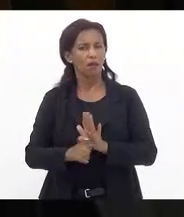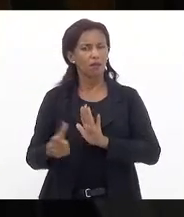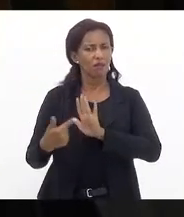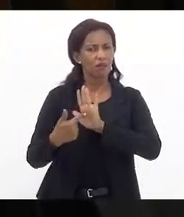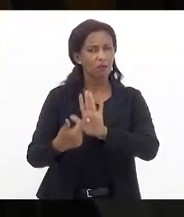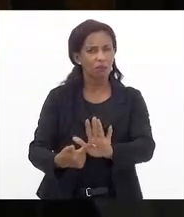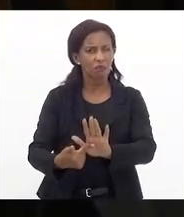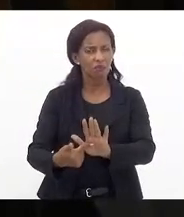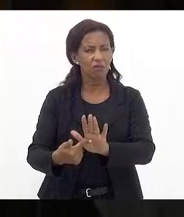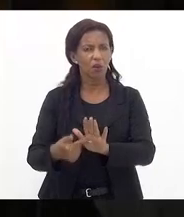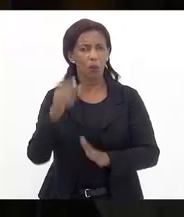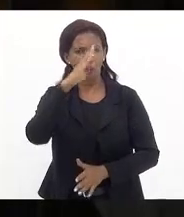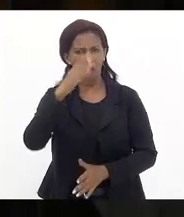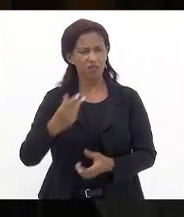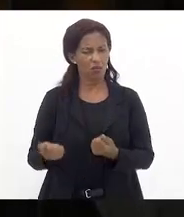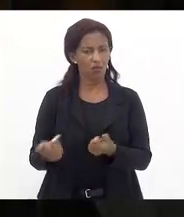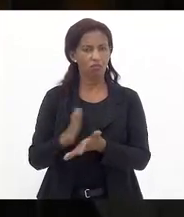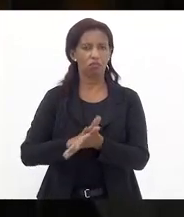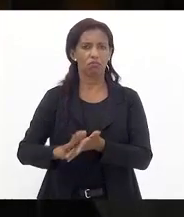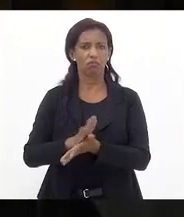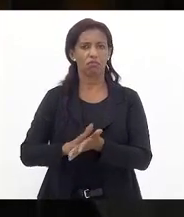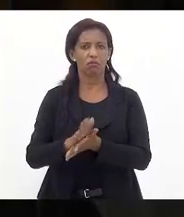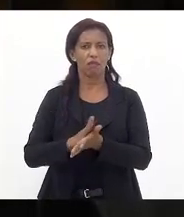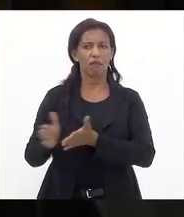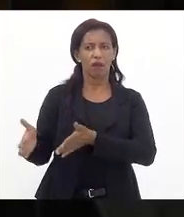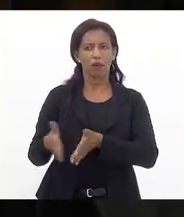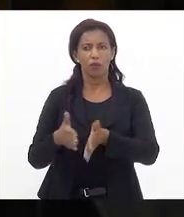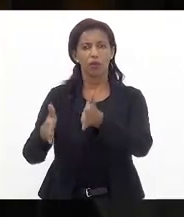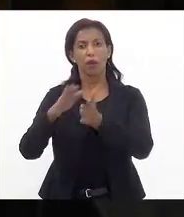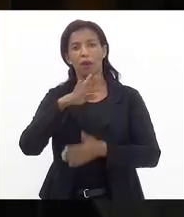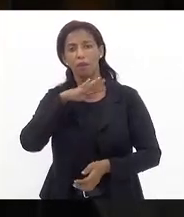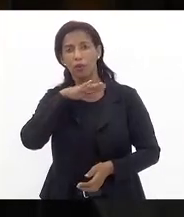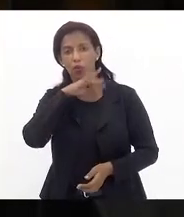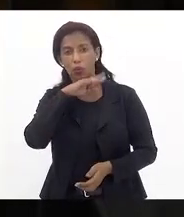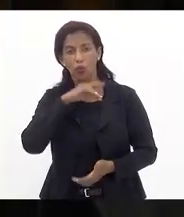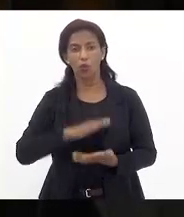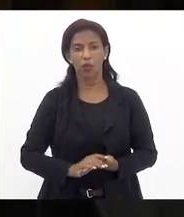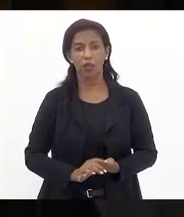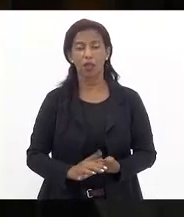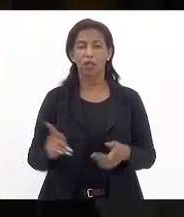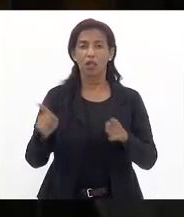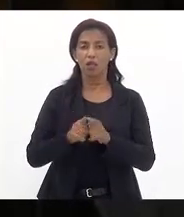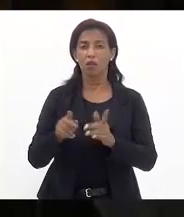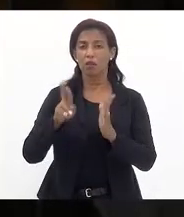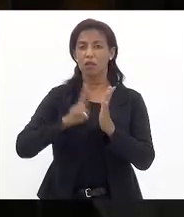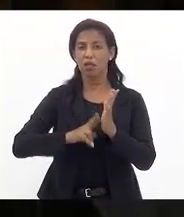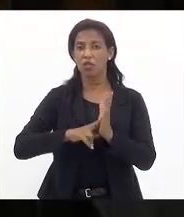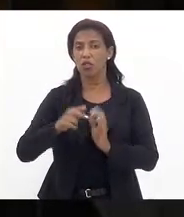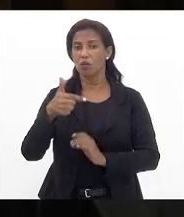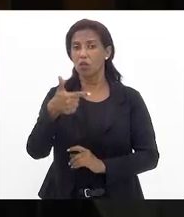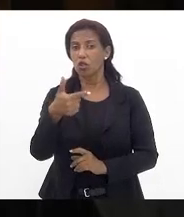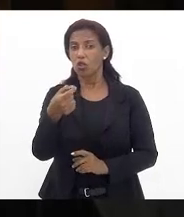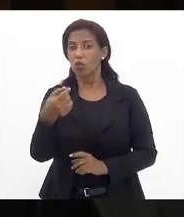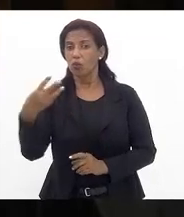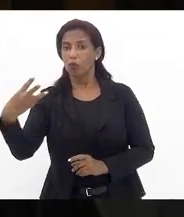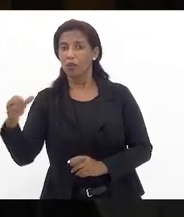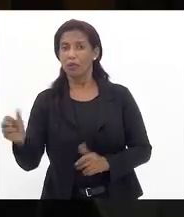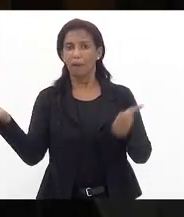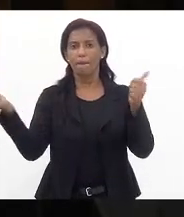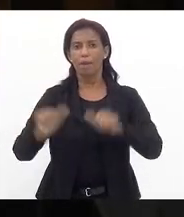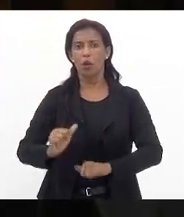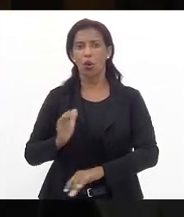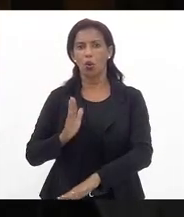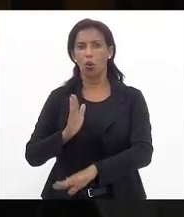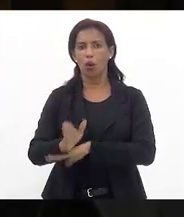deu ao Brasil? Nenhuma. O Rio de Janeiro vai num caminho muito ruim e periga sair desse regime em 2030 pior do que